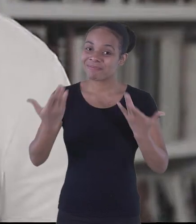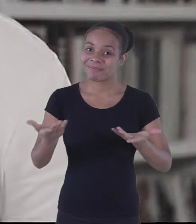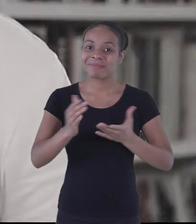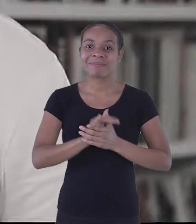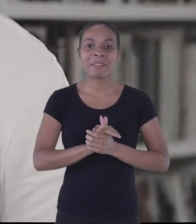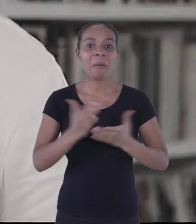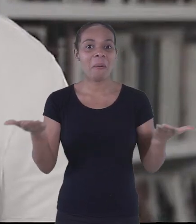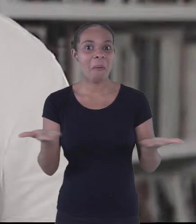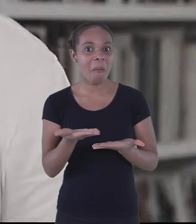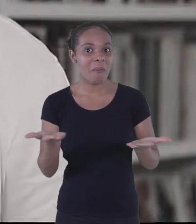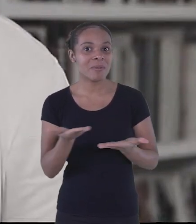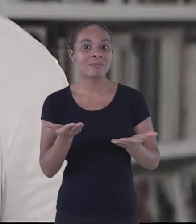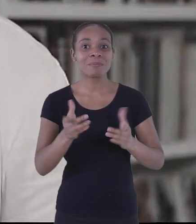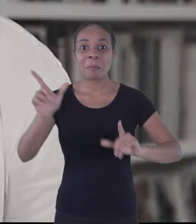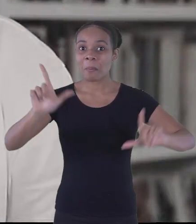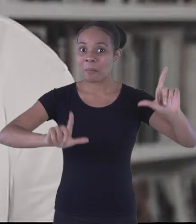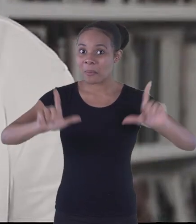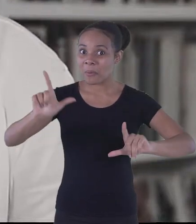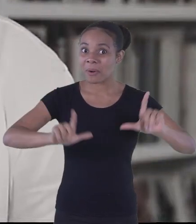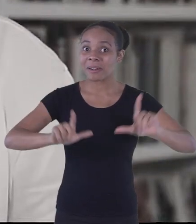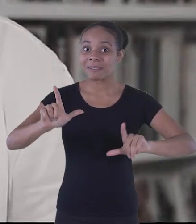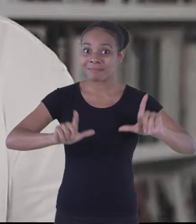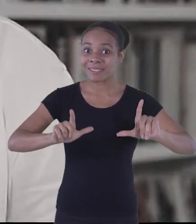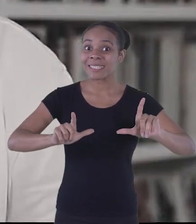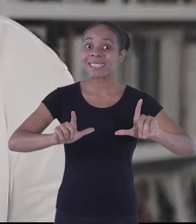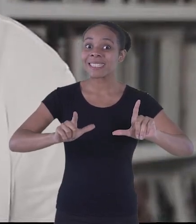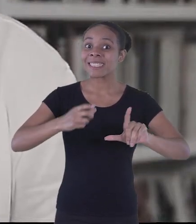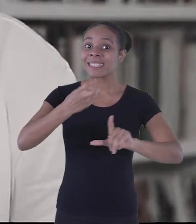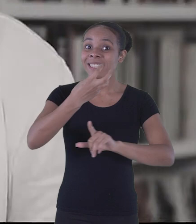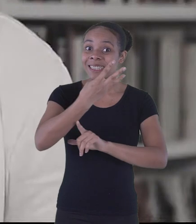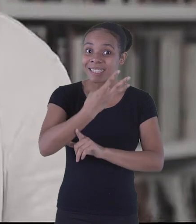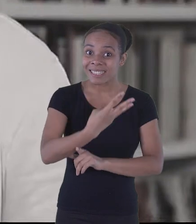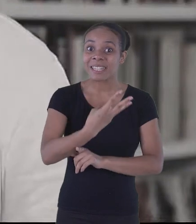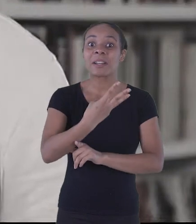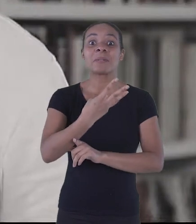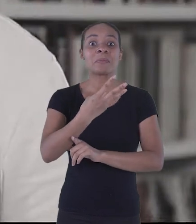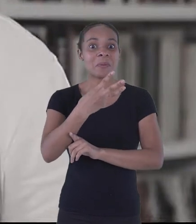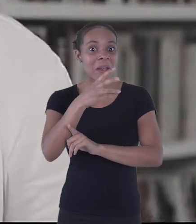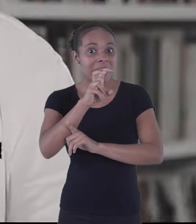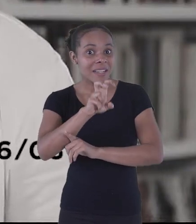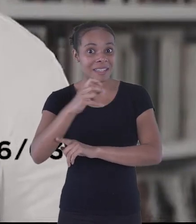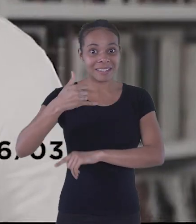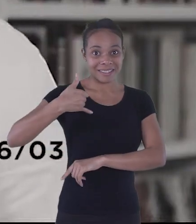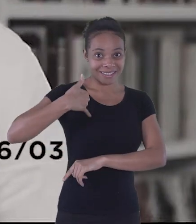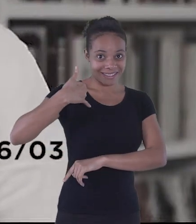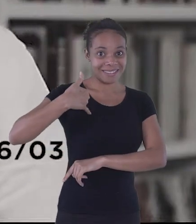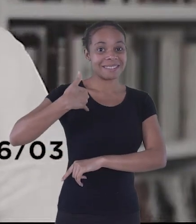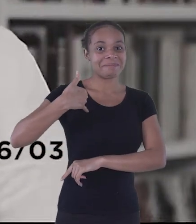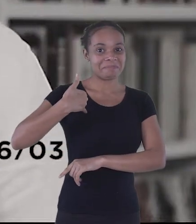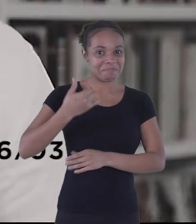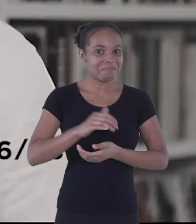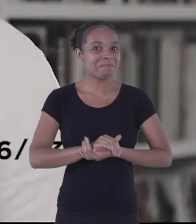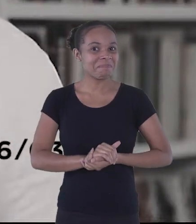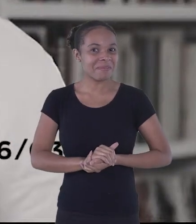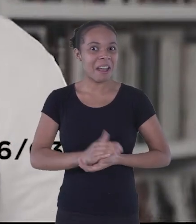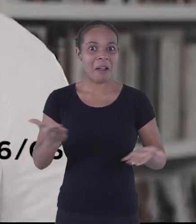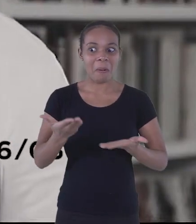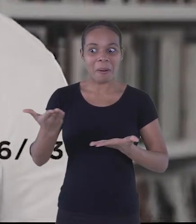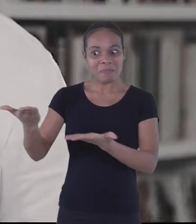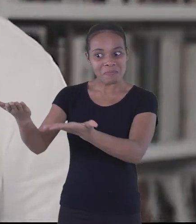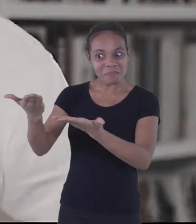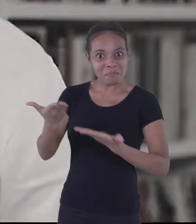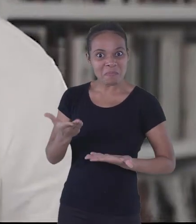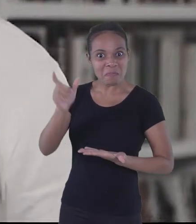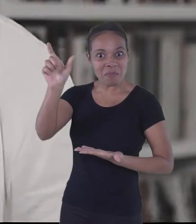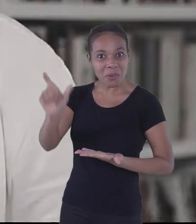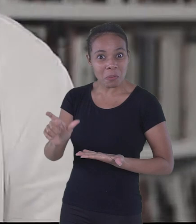o Sempre um Papo, no seu 35º ano de vida, recebe uma pessoa muito importante na história